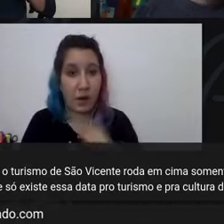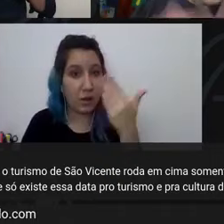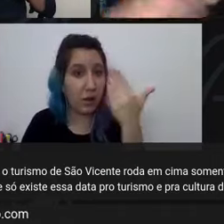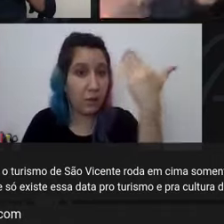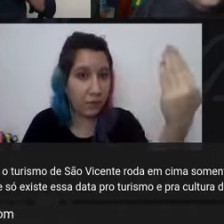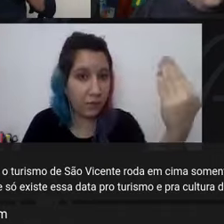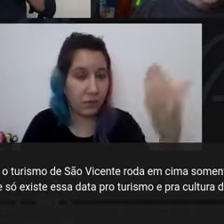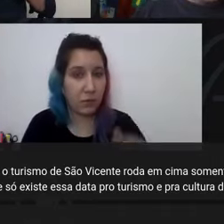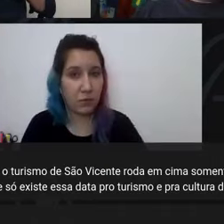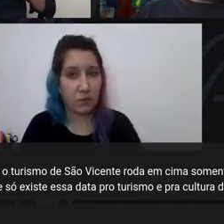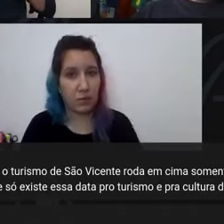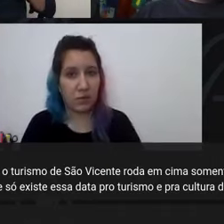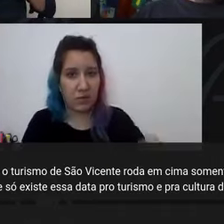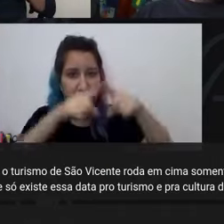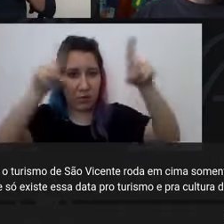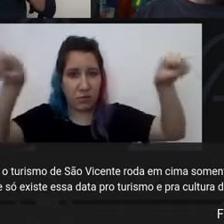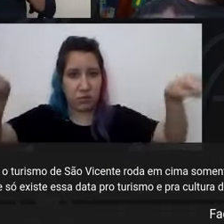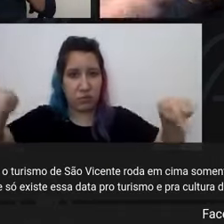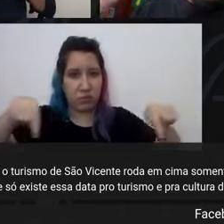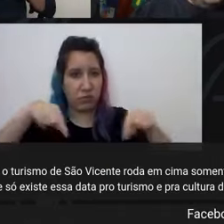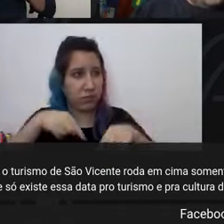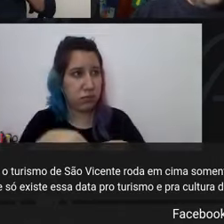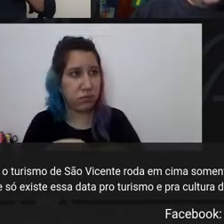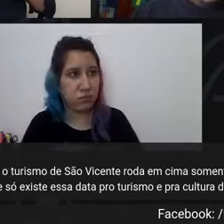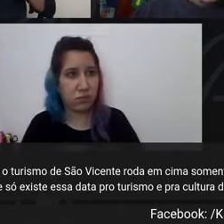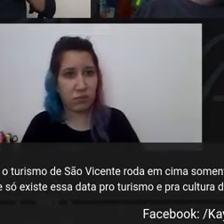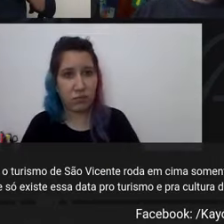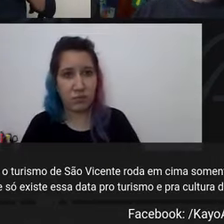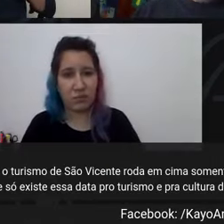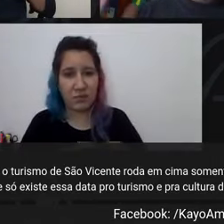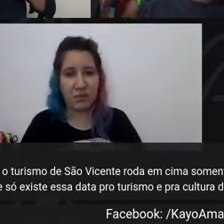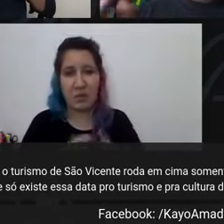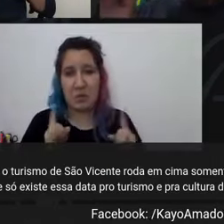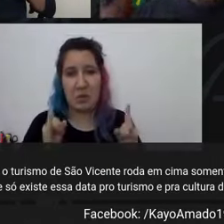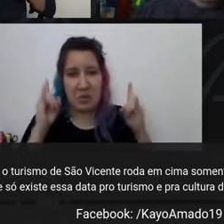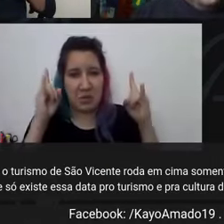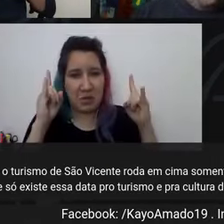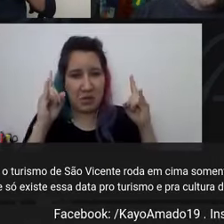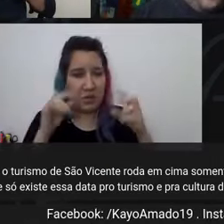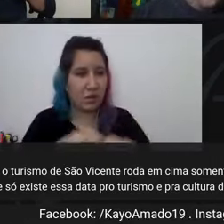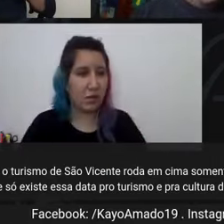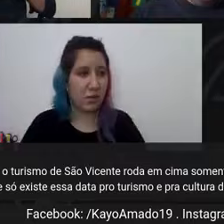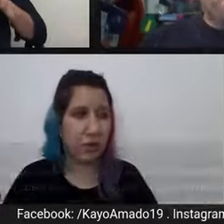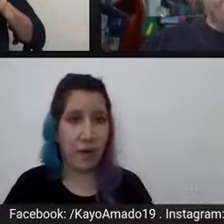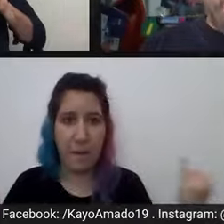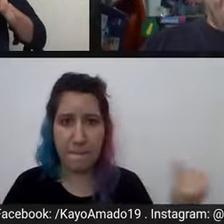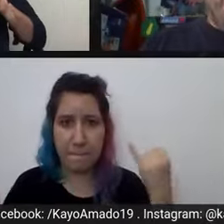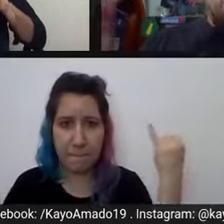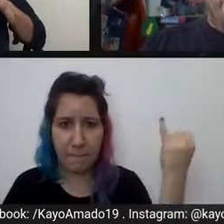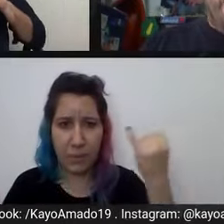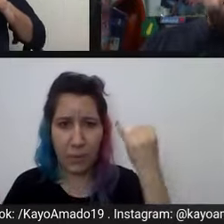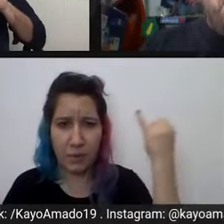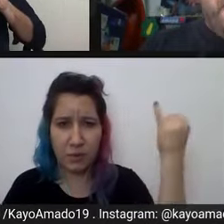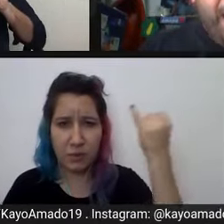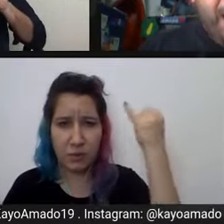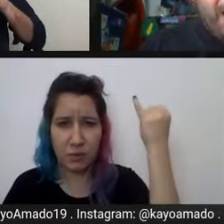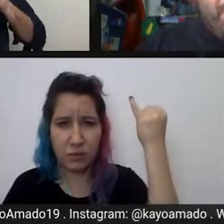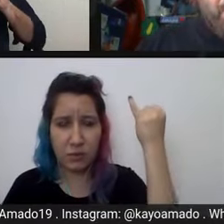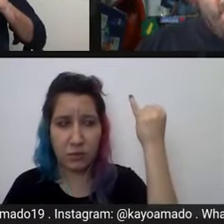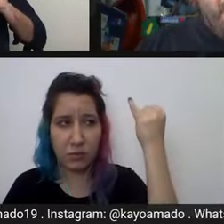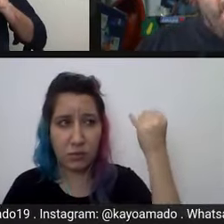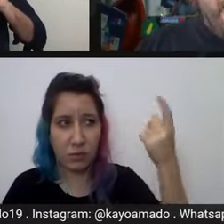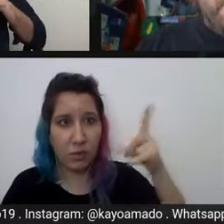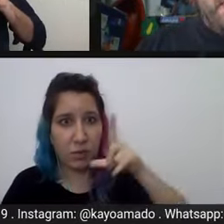que ter container na frente, você não tem que ter outro tipo de estrutura. Ali o ponto principal é a